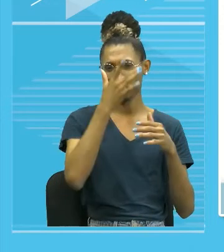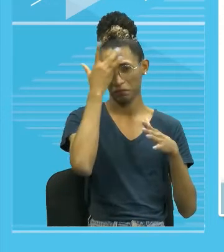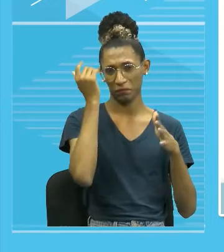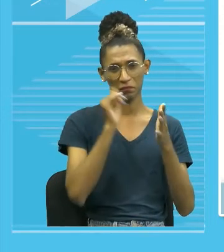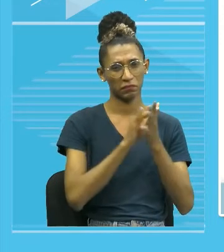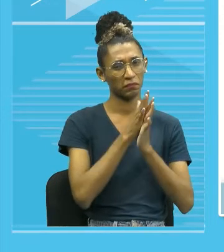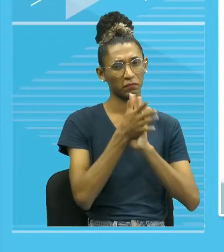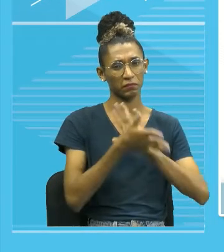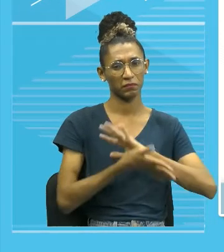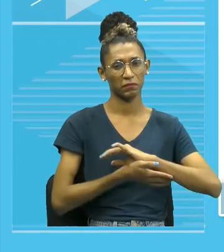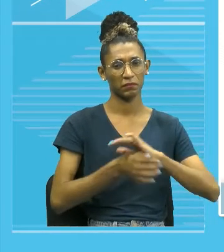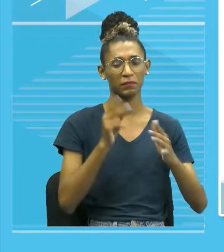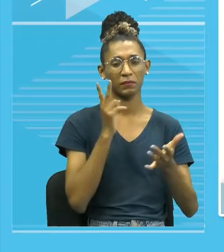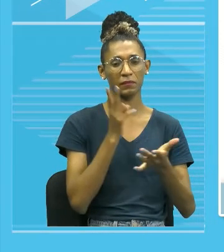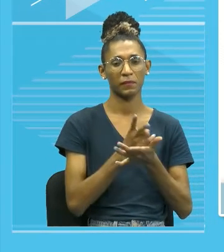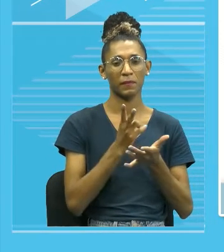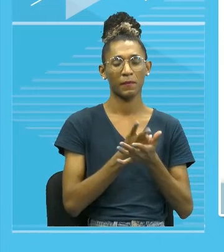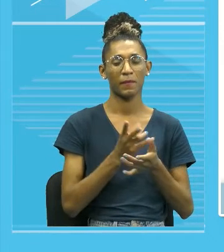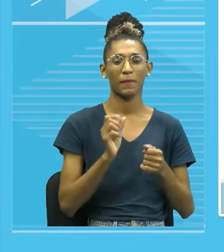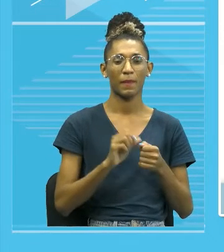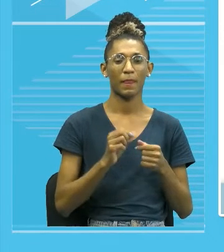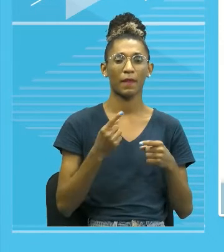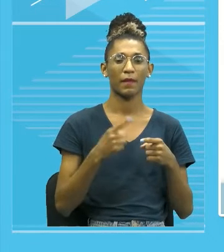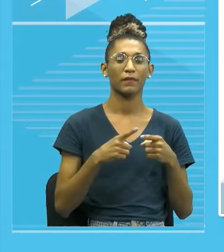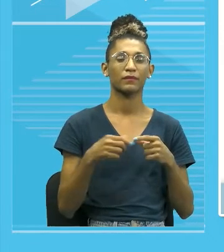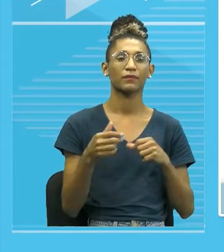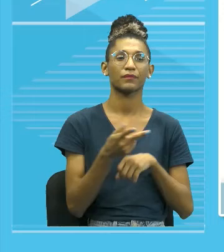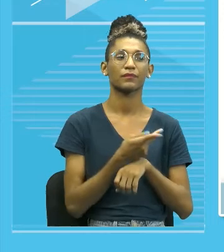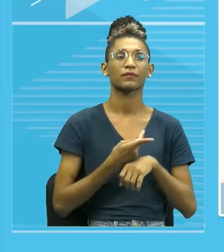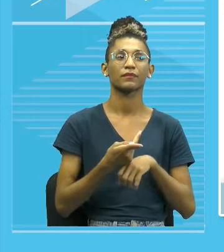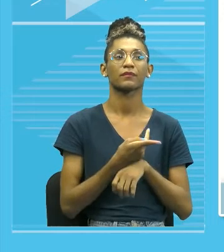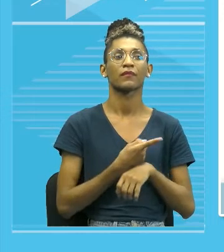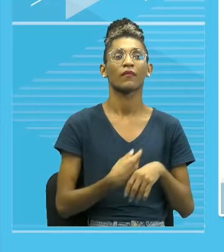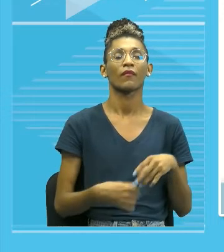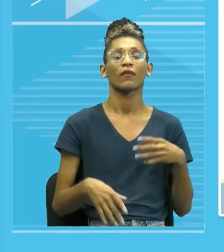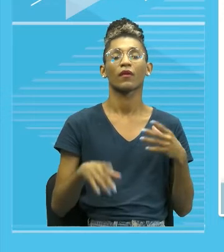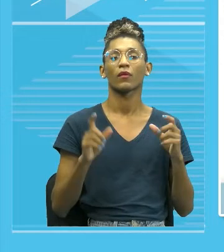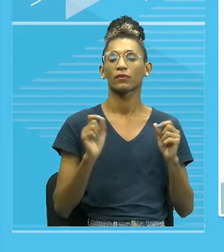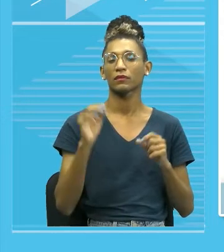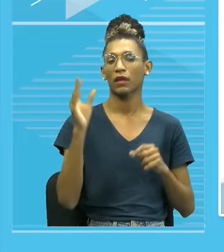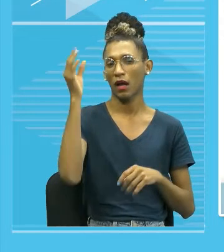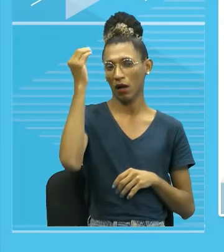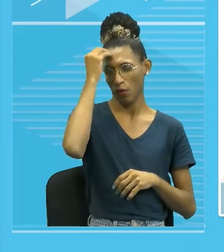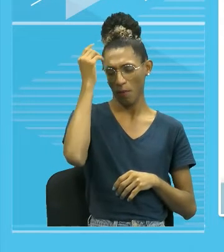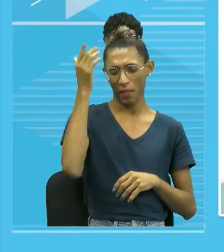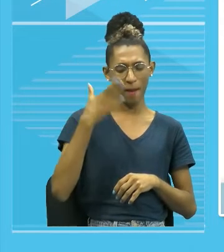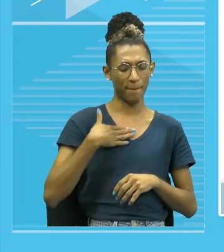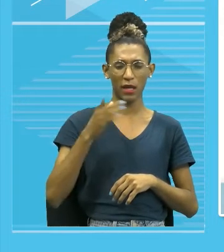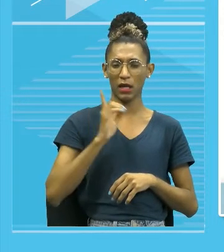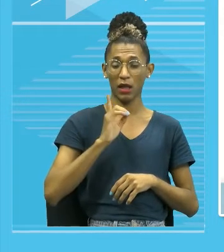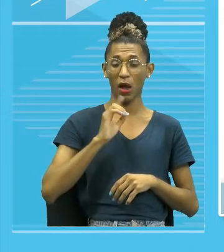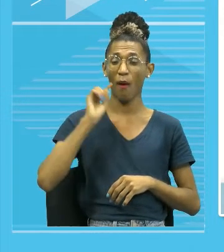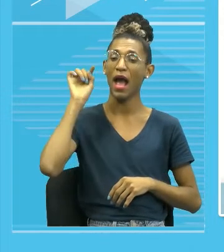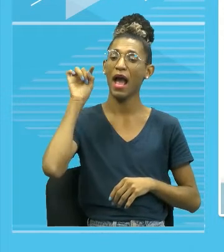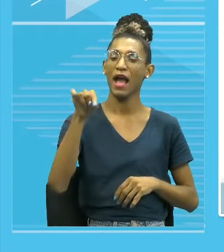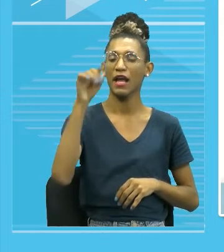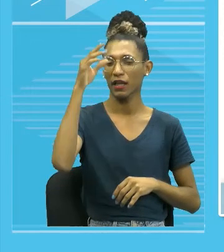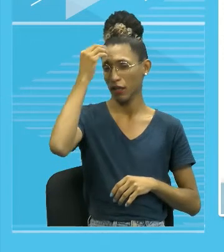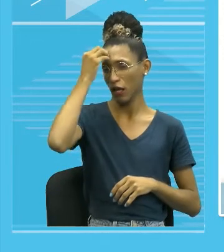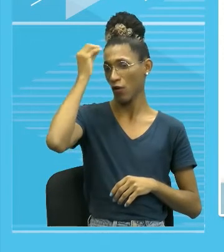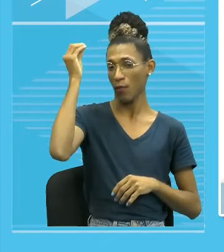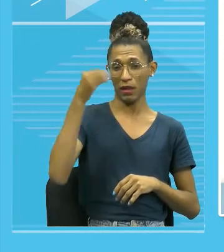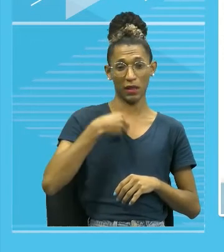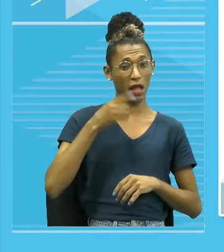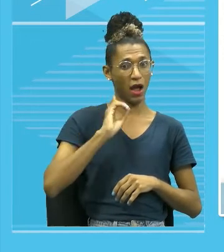geralmente faz isso né ele procura associar desviar a culpa não não é ele que é preconceituoso é a natureza